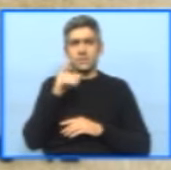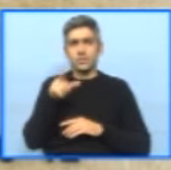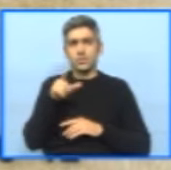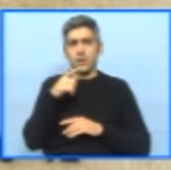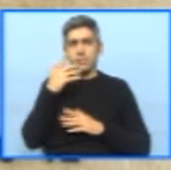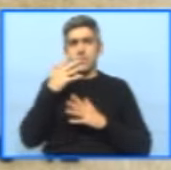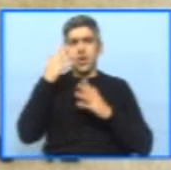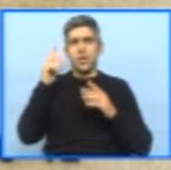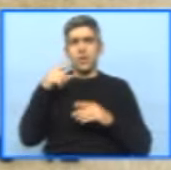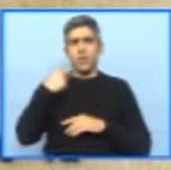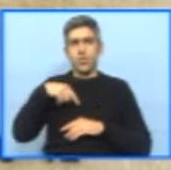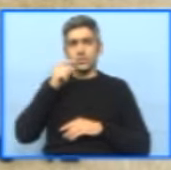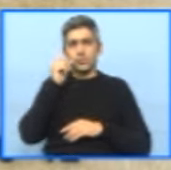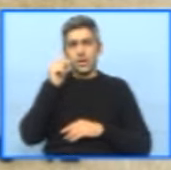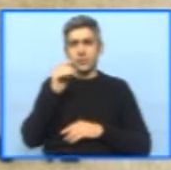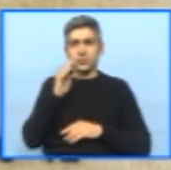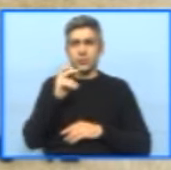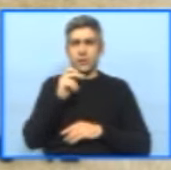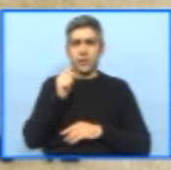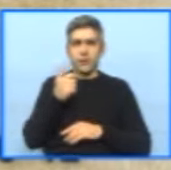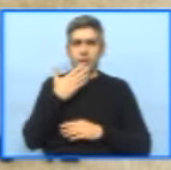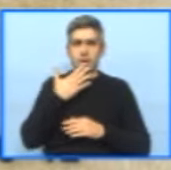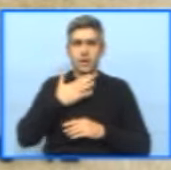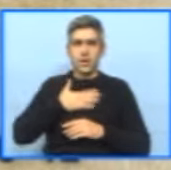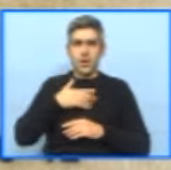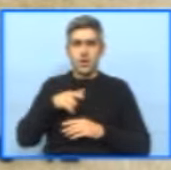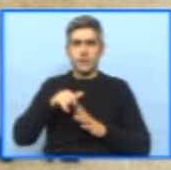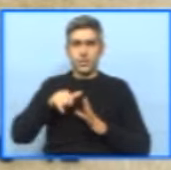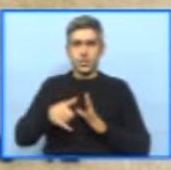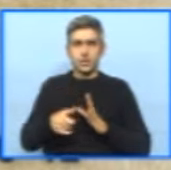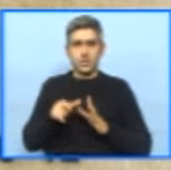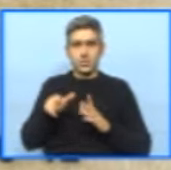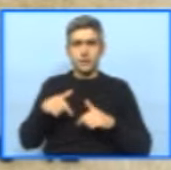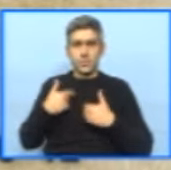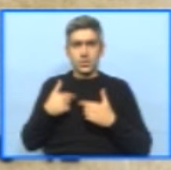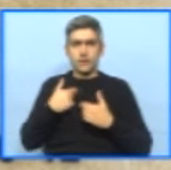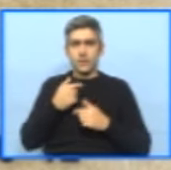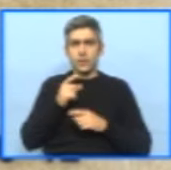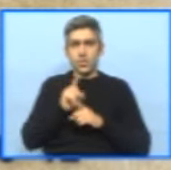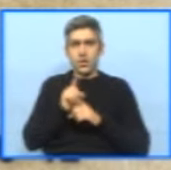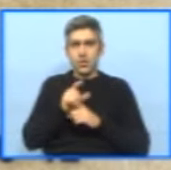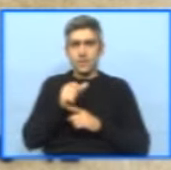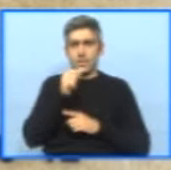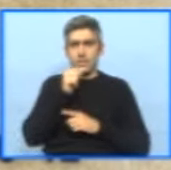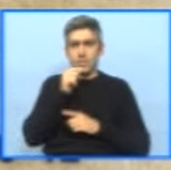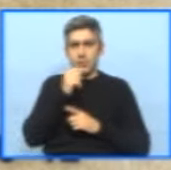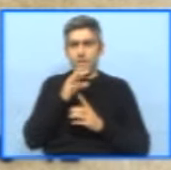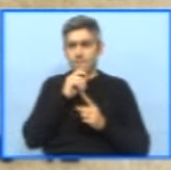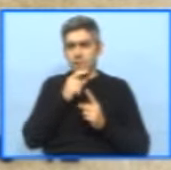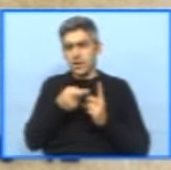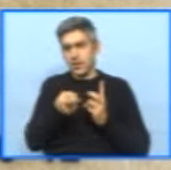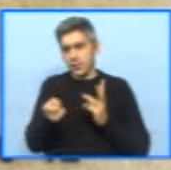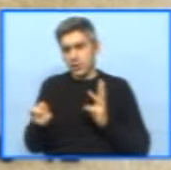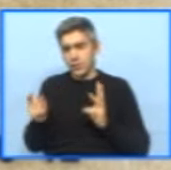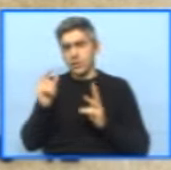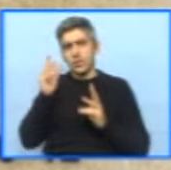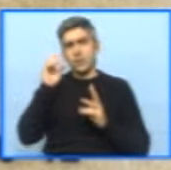pai Jacó, que nos deu este poço, do qual ele mesmo bebeu, com os seus filhos e os seus